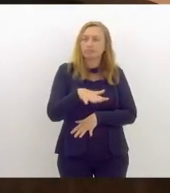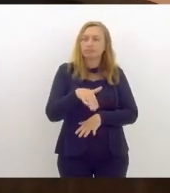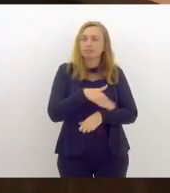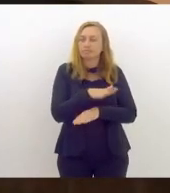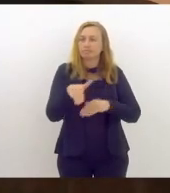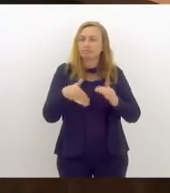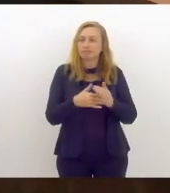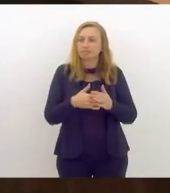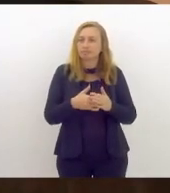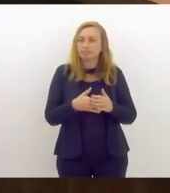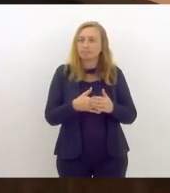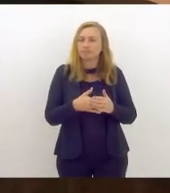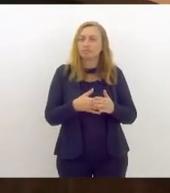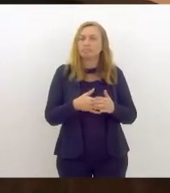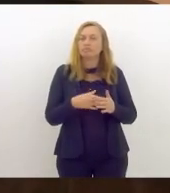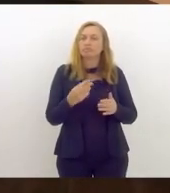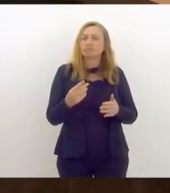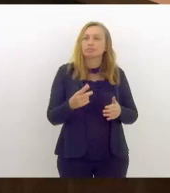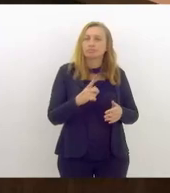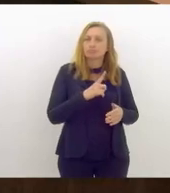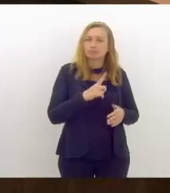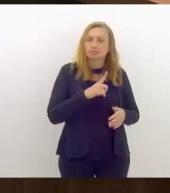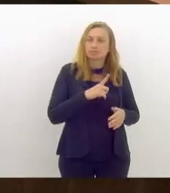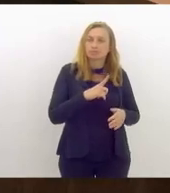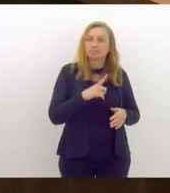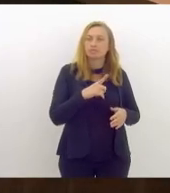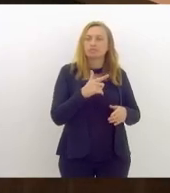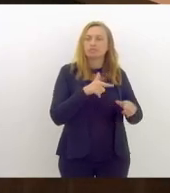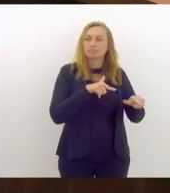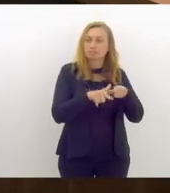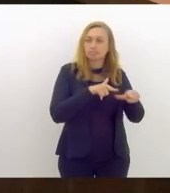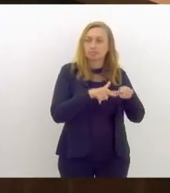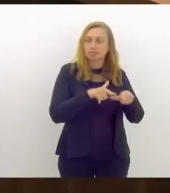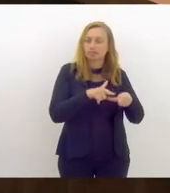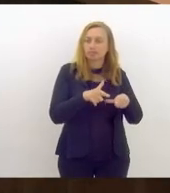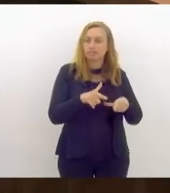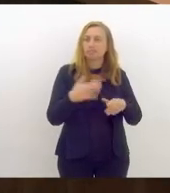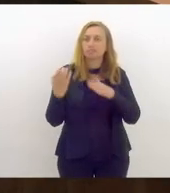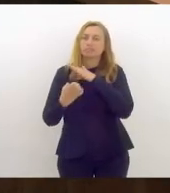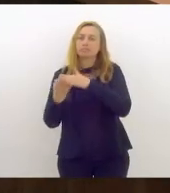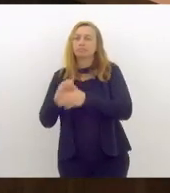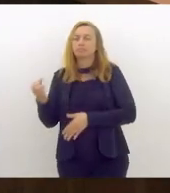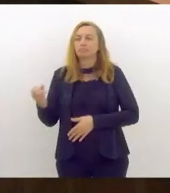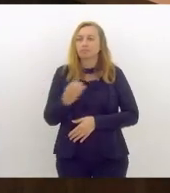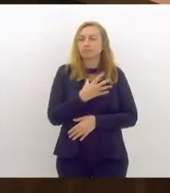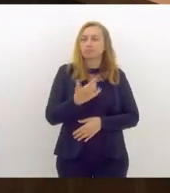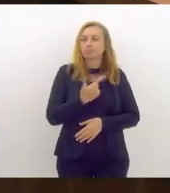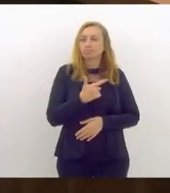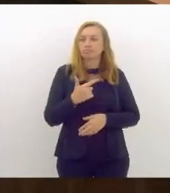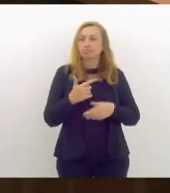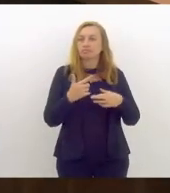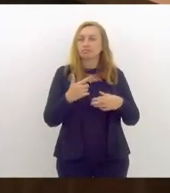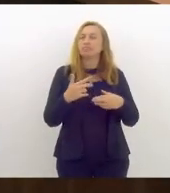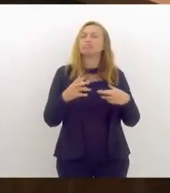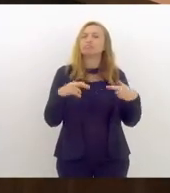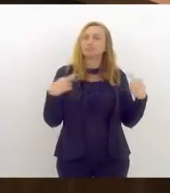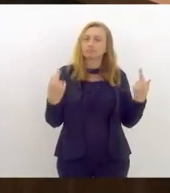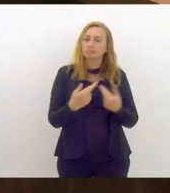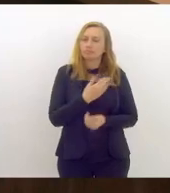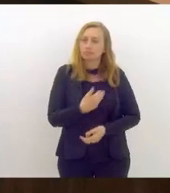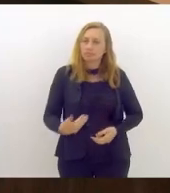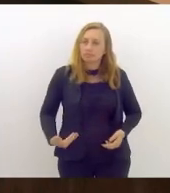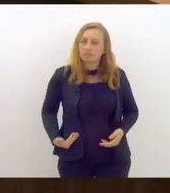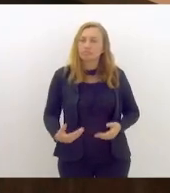preservar empregos e a presença de empresas que geram trabalho e renda na região. Como vai ter audiência pública, como já tem emendas oferecidas